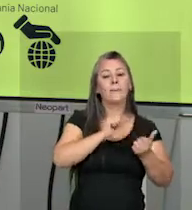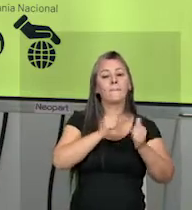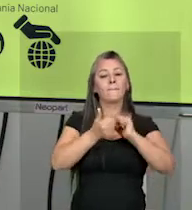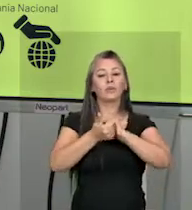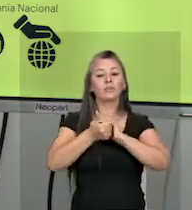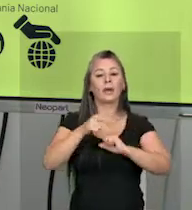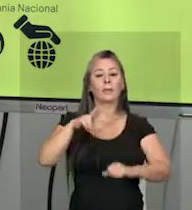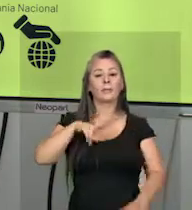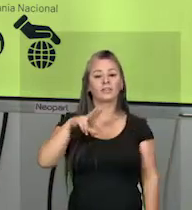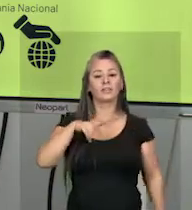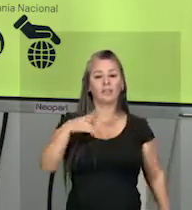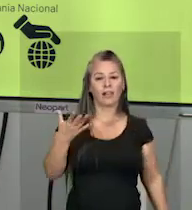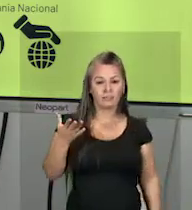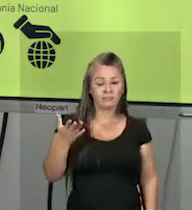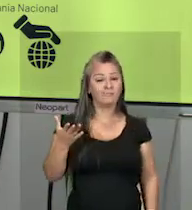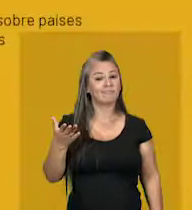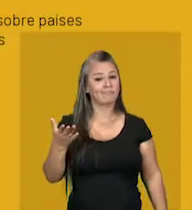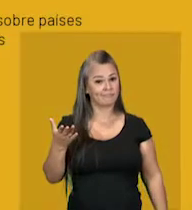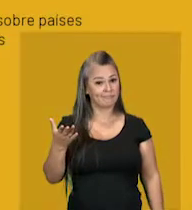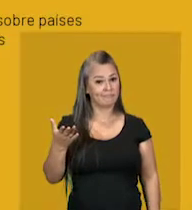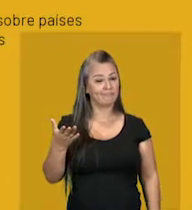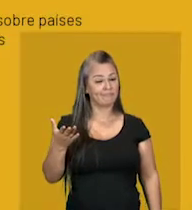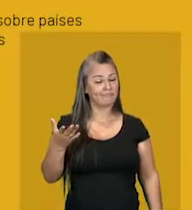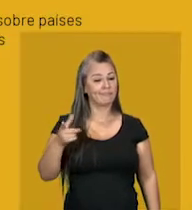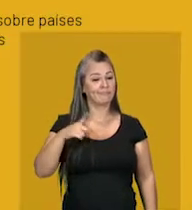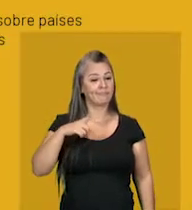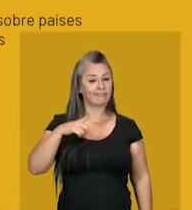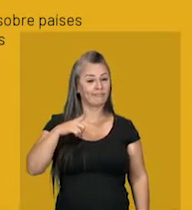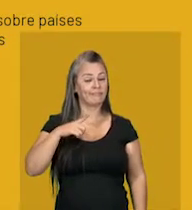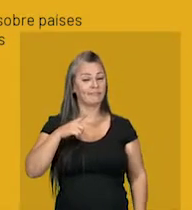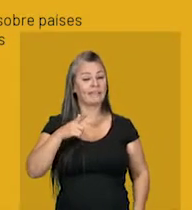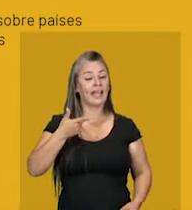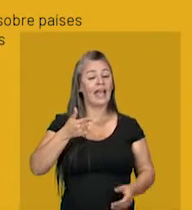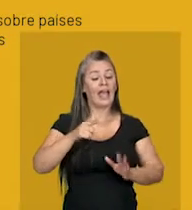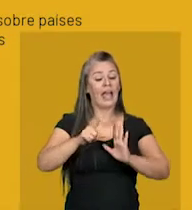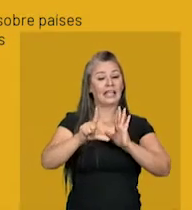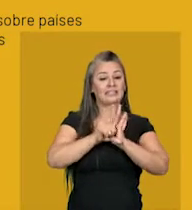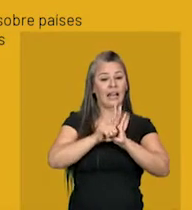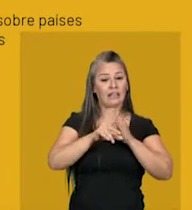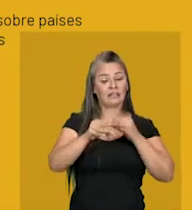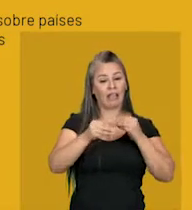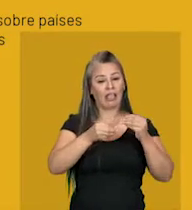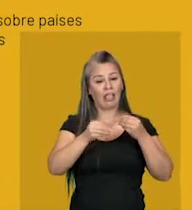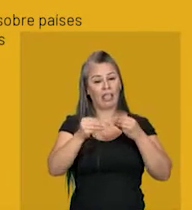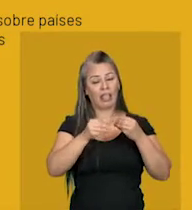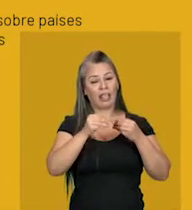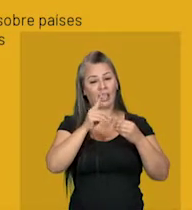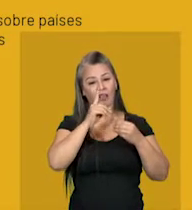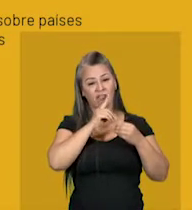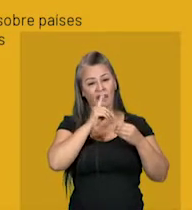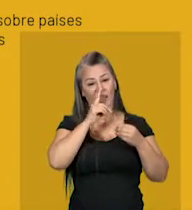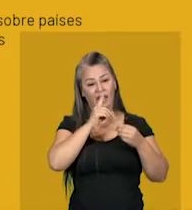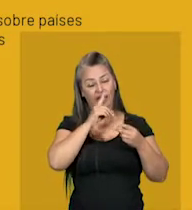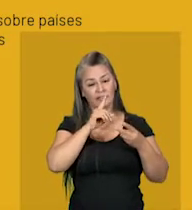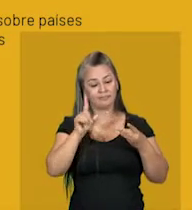negócios particulares, né? Então, tem a flexibilização das leis trabalhistas, como é uma realidade